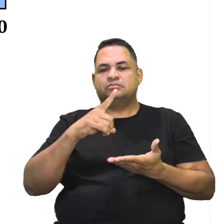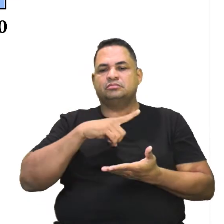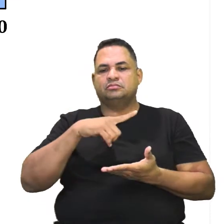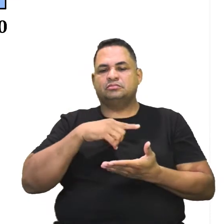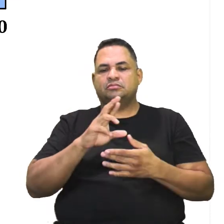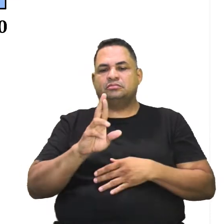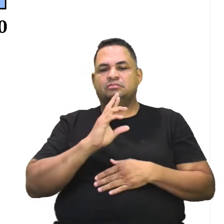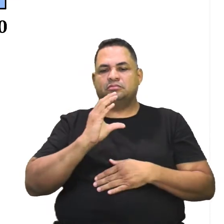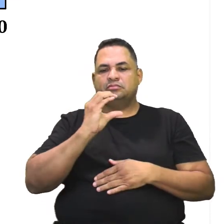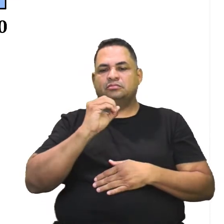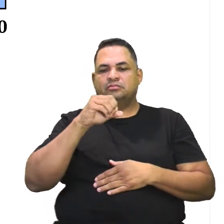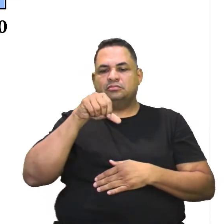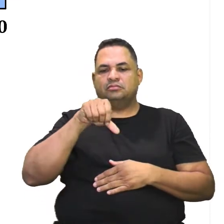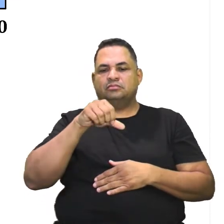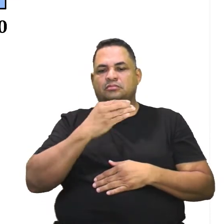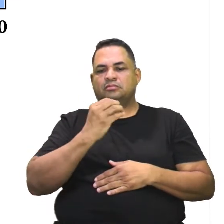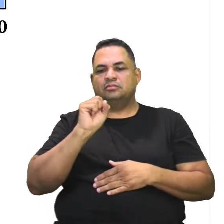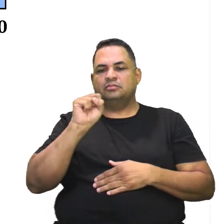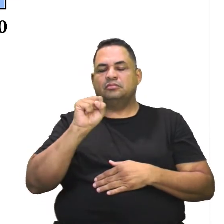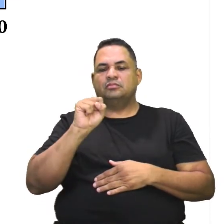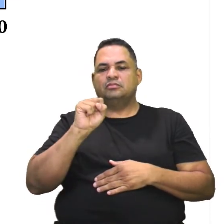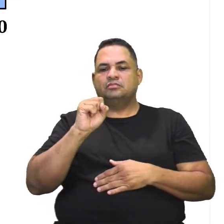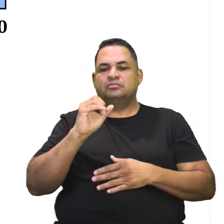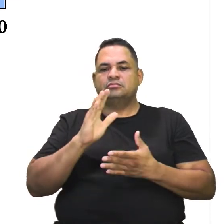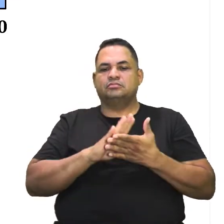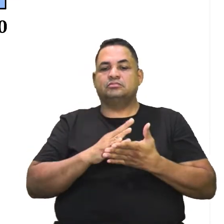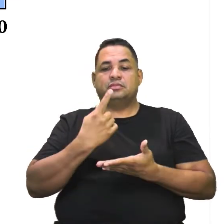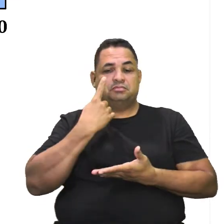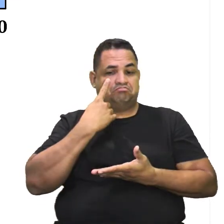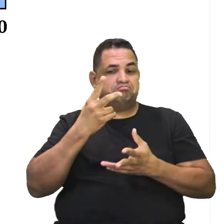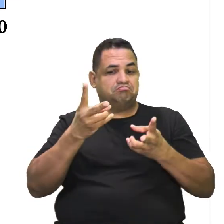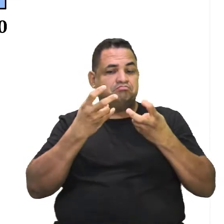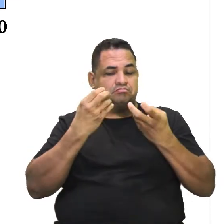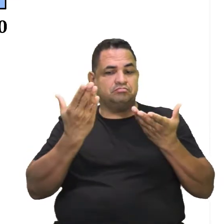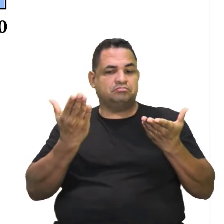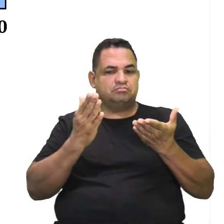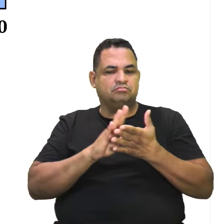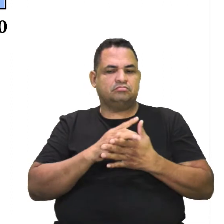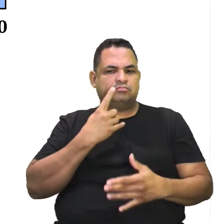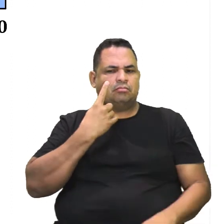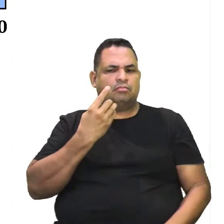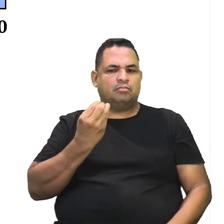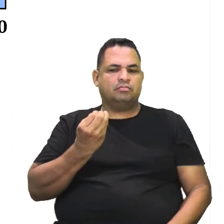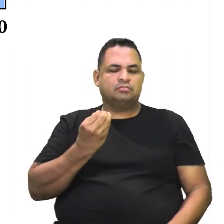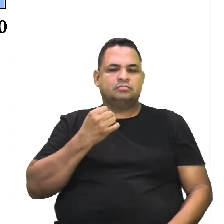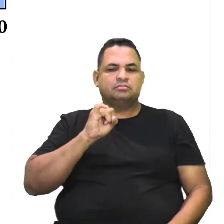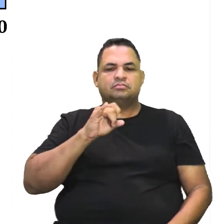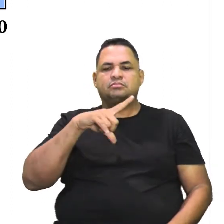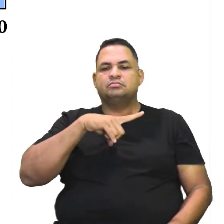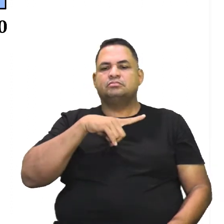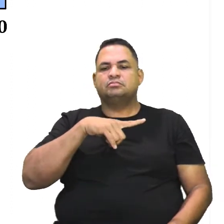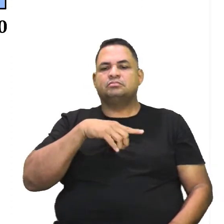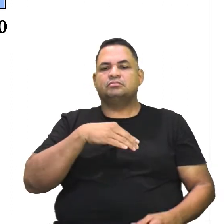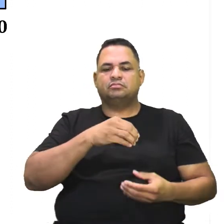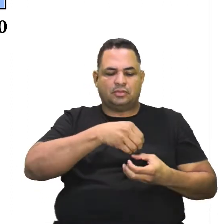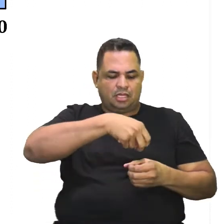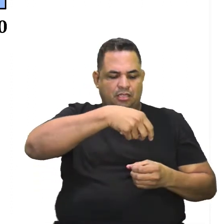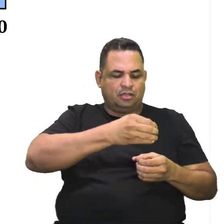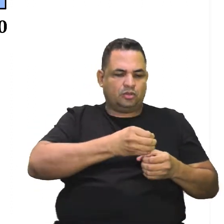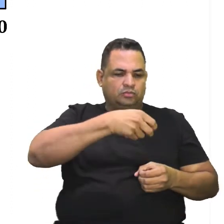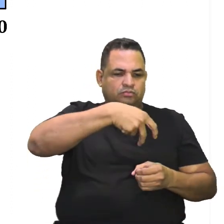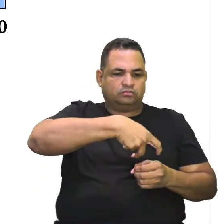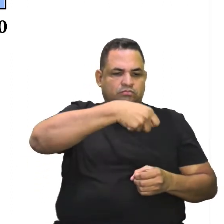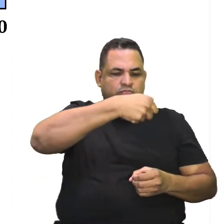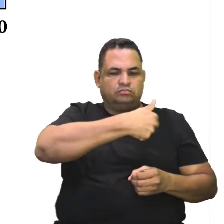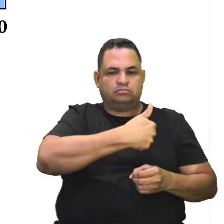aí como resposta 0,98. E aqui é bem notável, porque você pode olhar assim, ó. Se eu tenho no meu frasco 100%